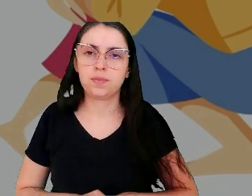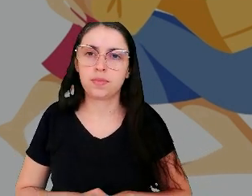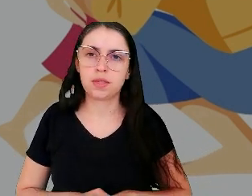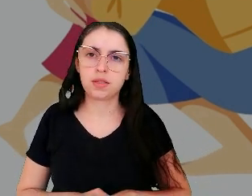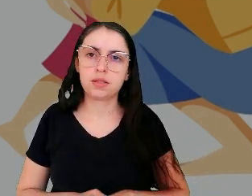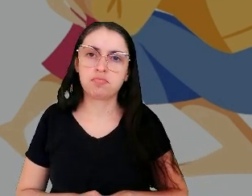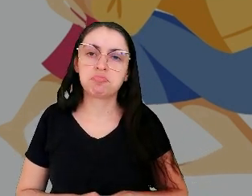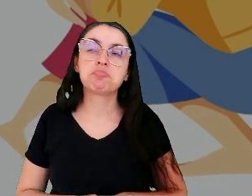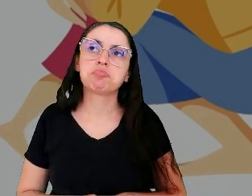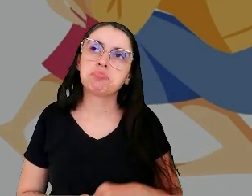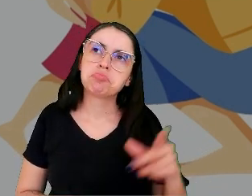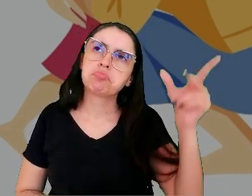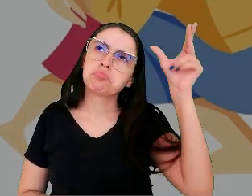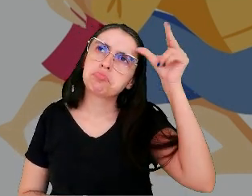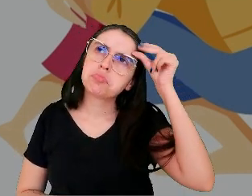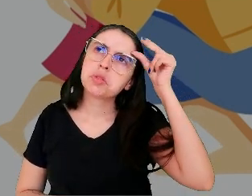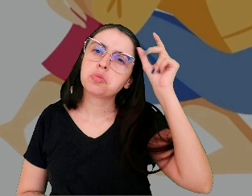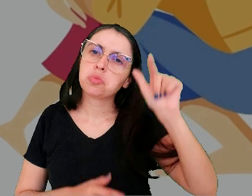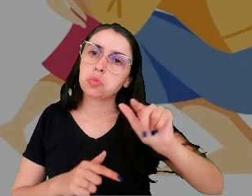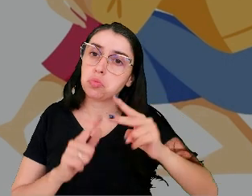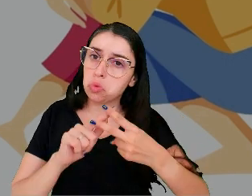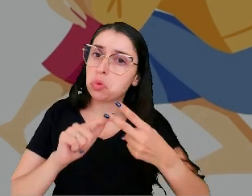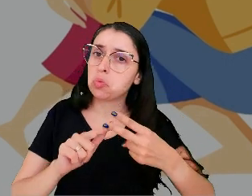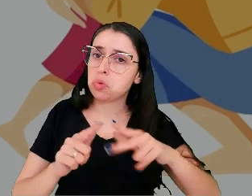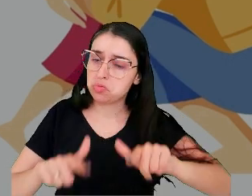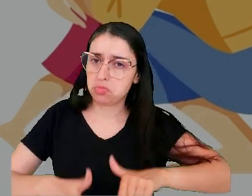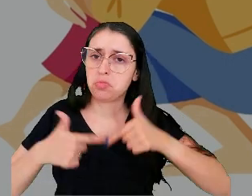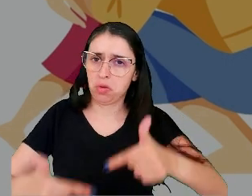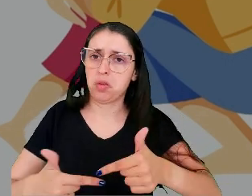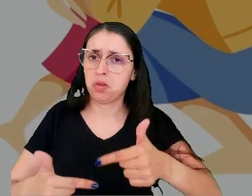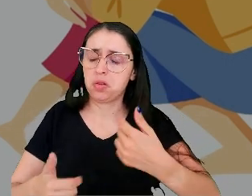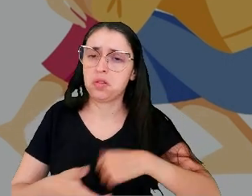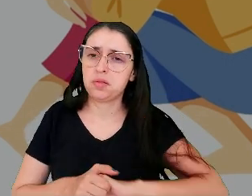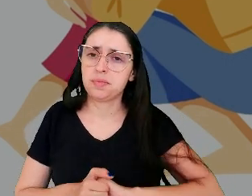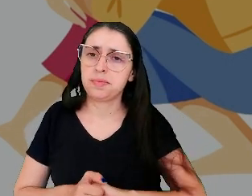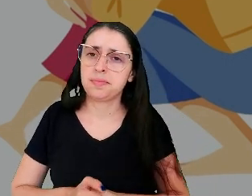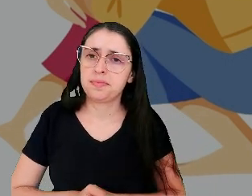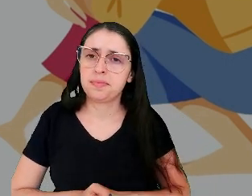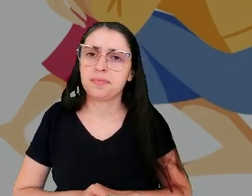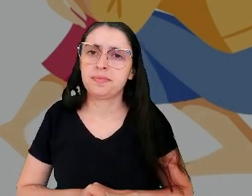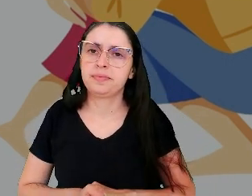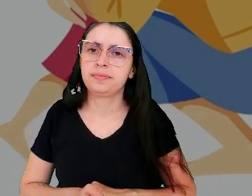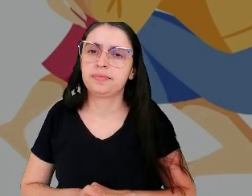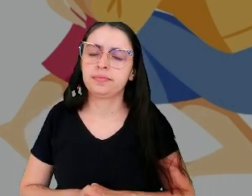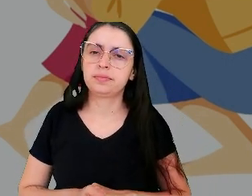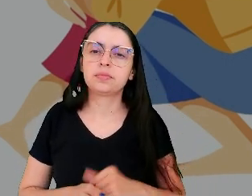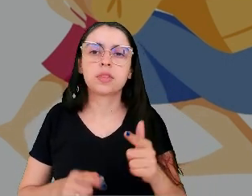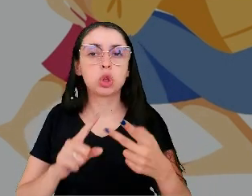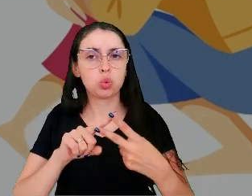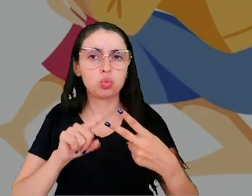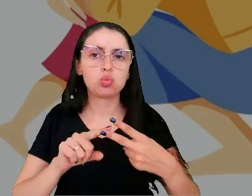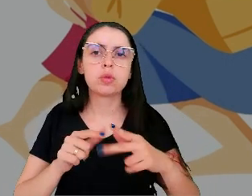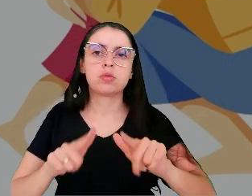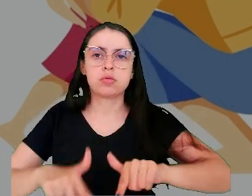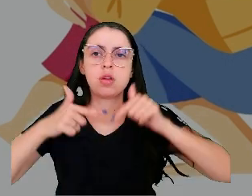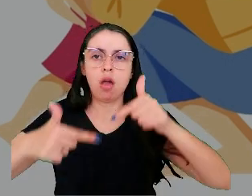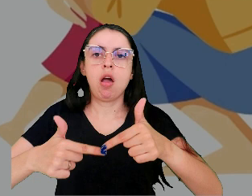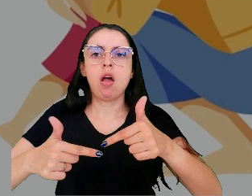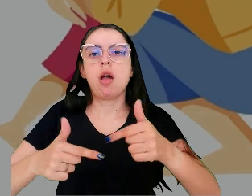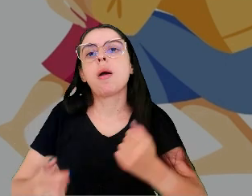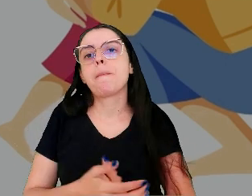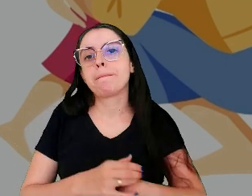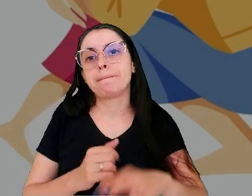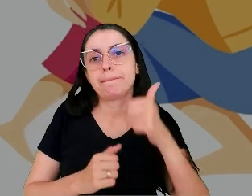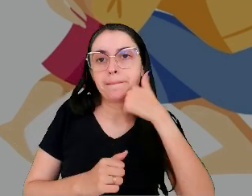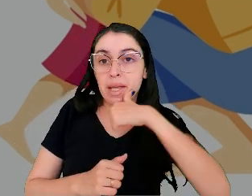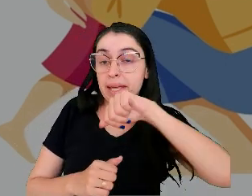E é interessante que a gente tem duas lutas, né, nessa história, né? A gente tem duas lutas nessa história. A luta